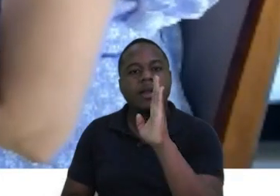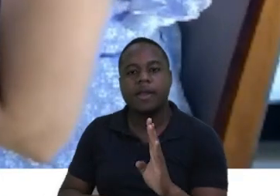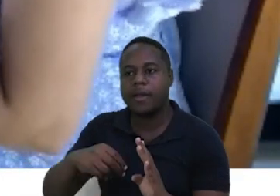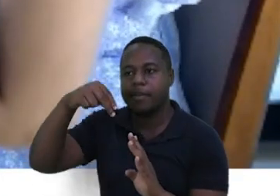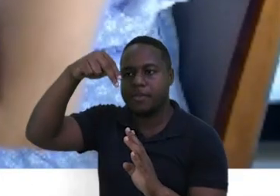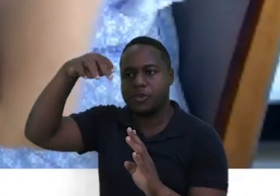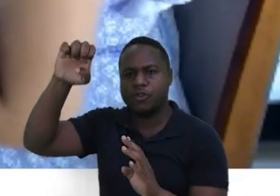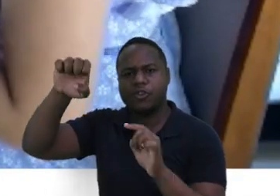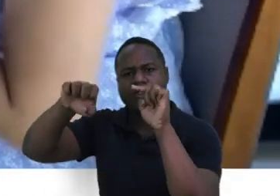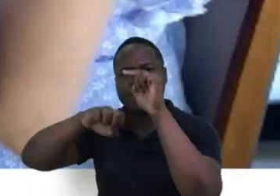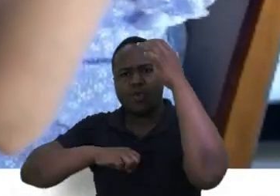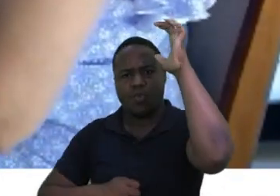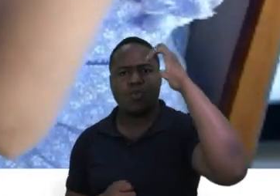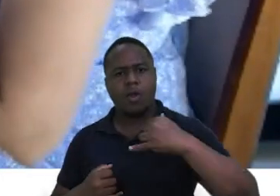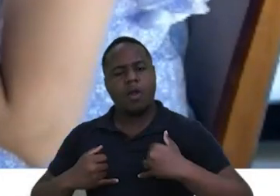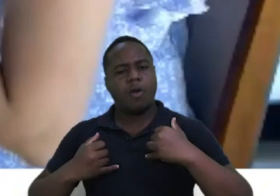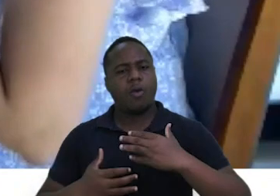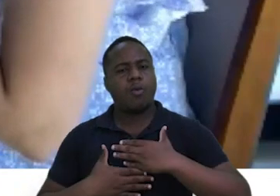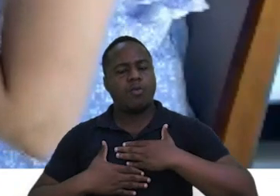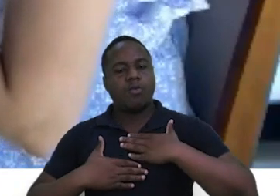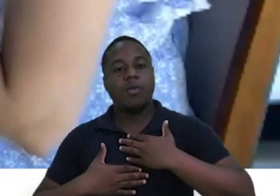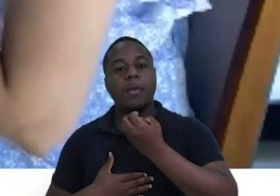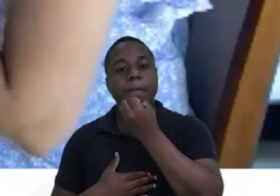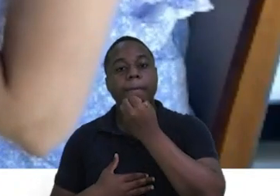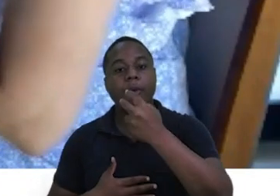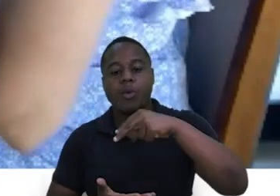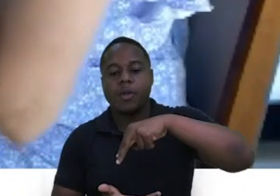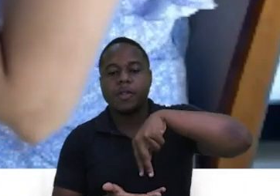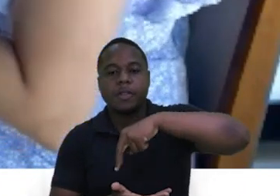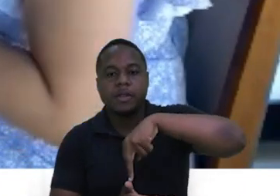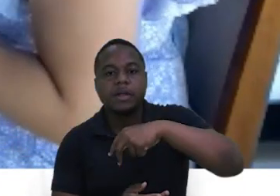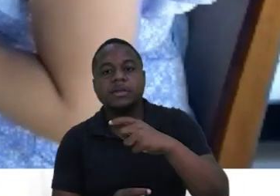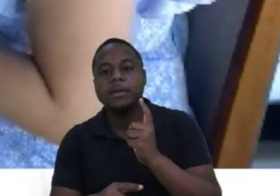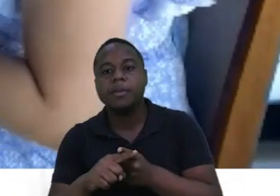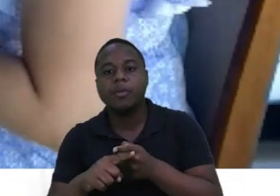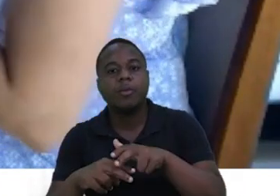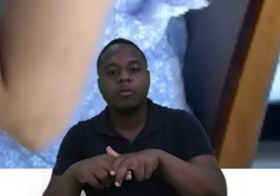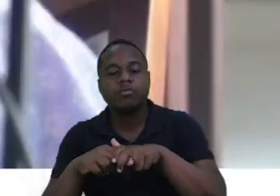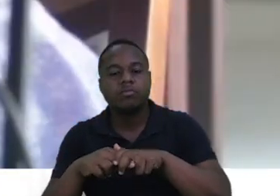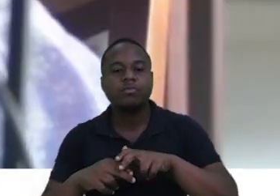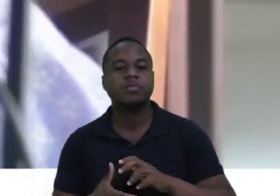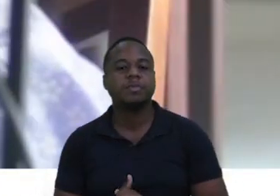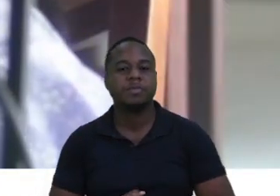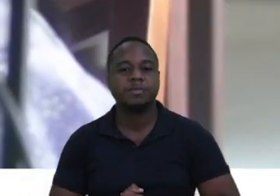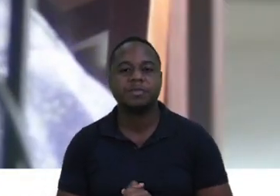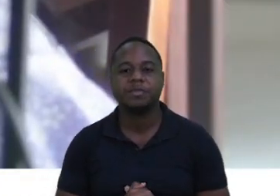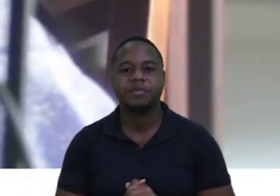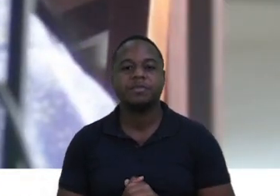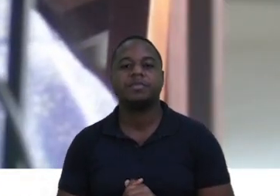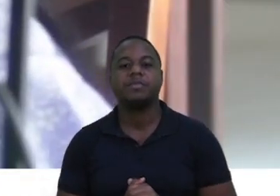nossa identidade? Né, para levar essa lindeza que é esse estilo musical, né, para as